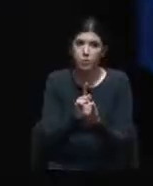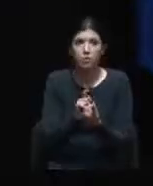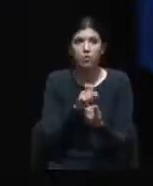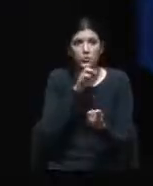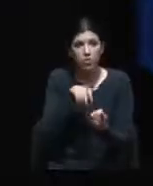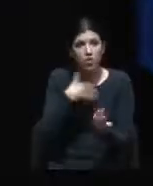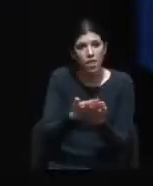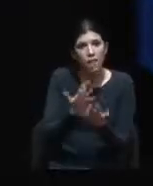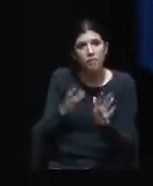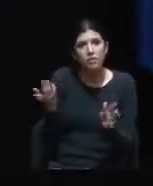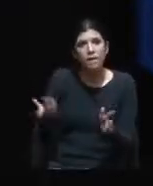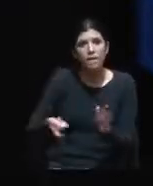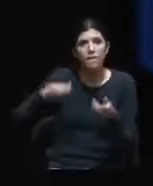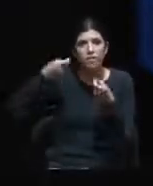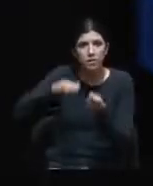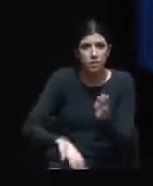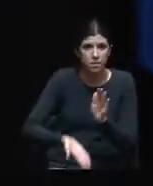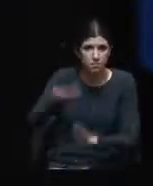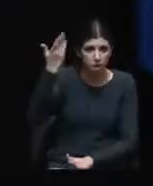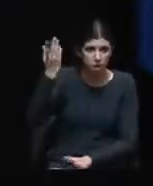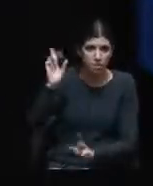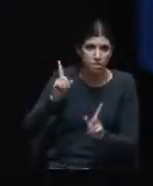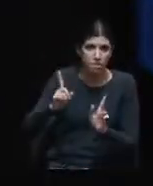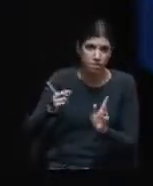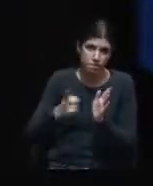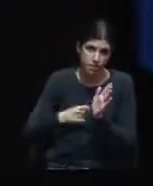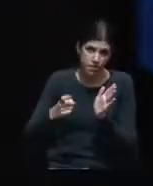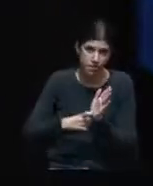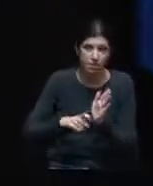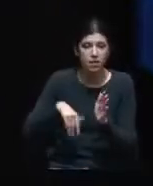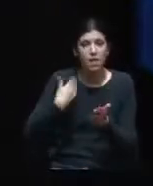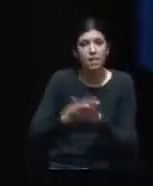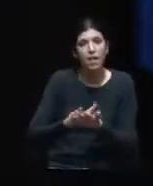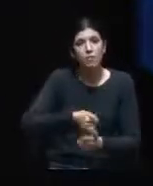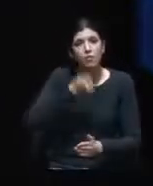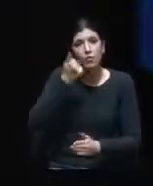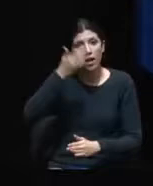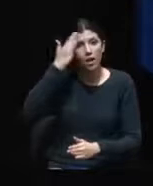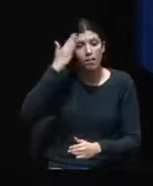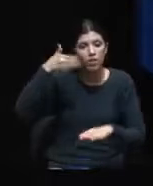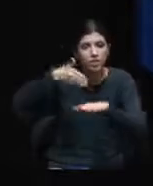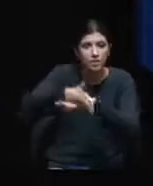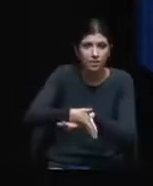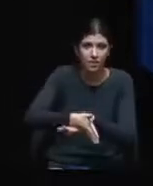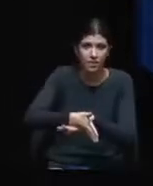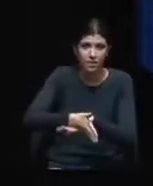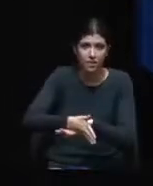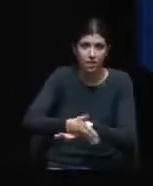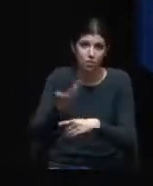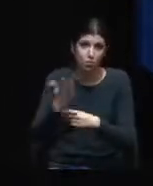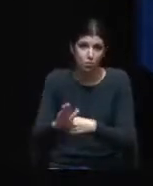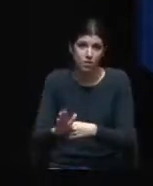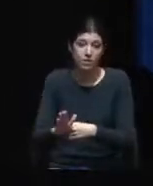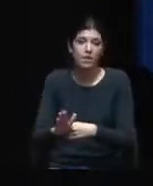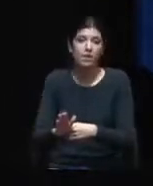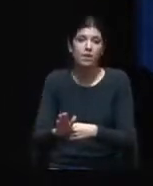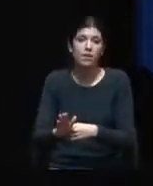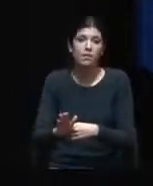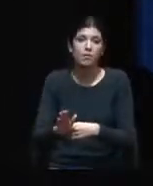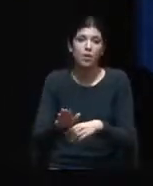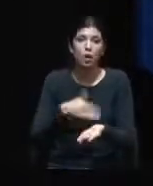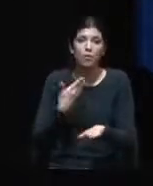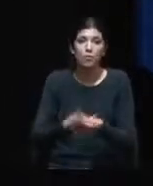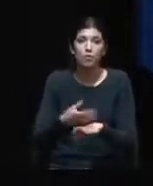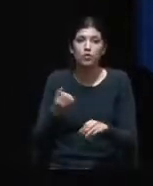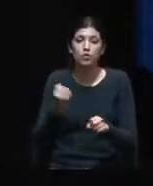que precisa de mais investimento para garantir e melhorar a sua capacidade de intervenção, nomeadamente através do